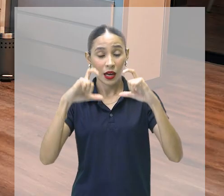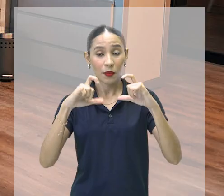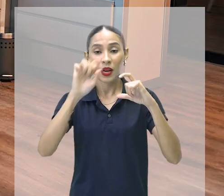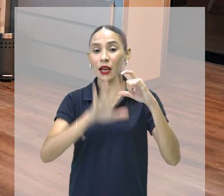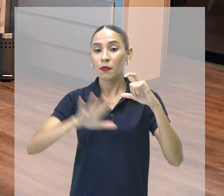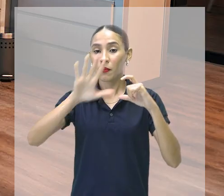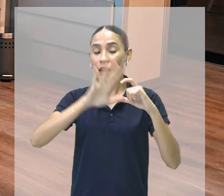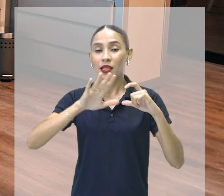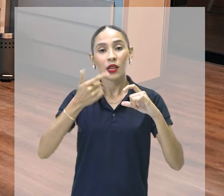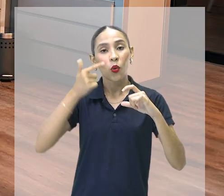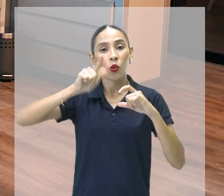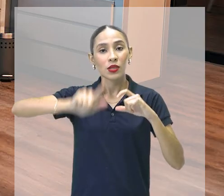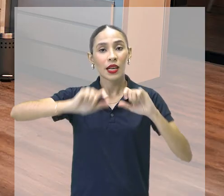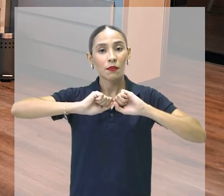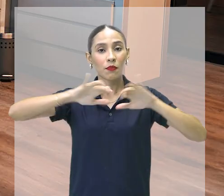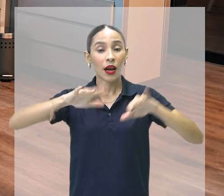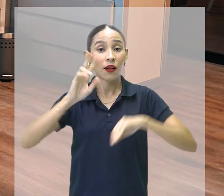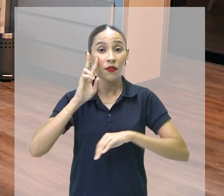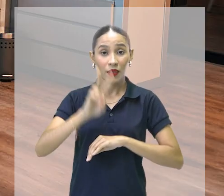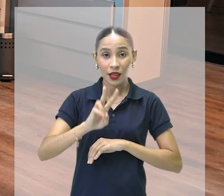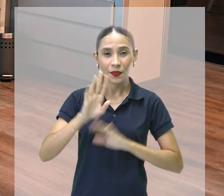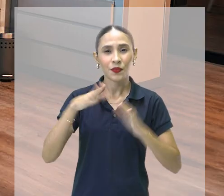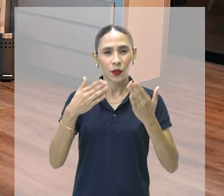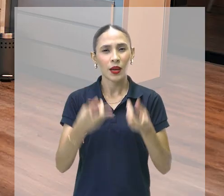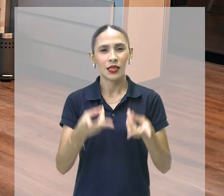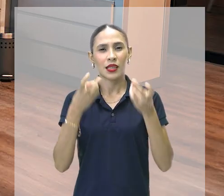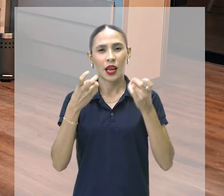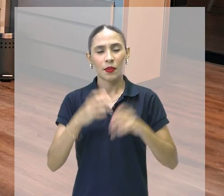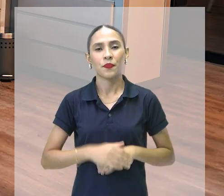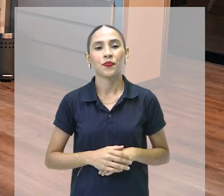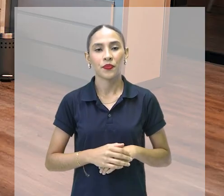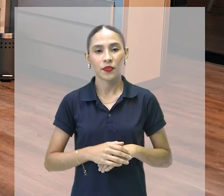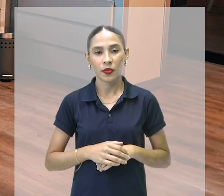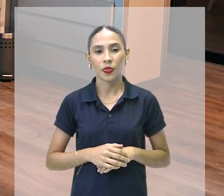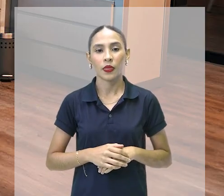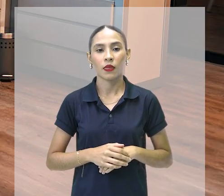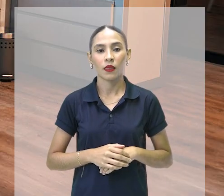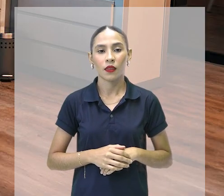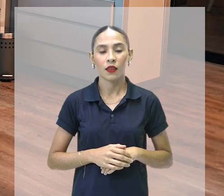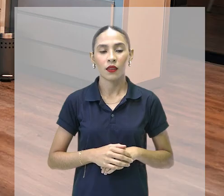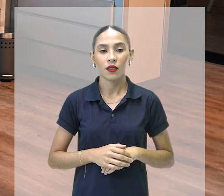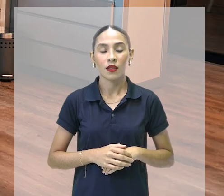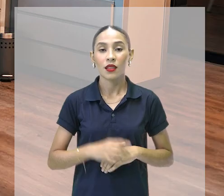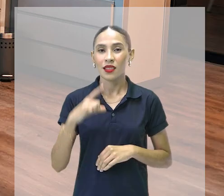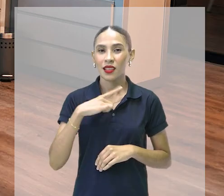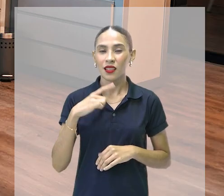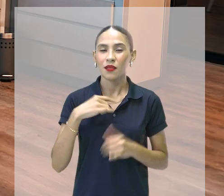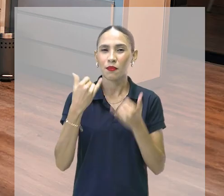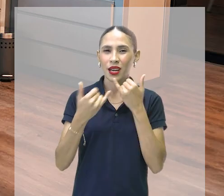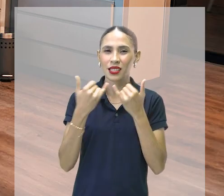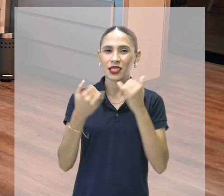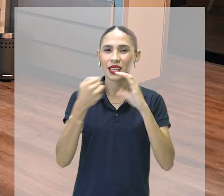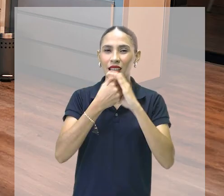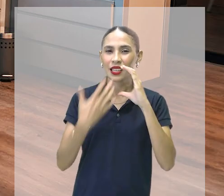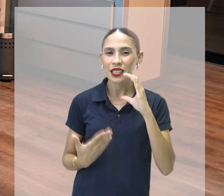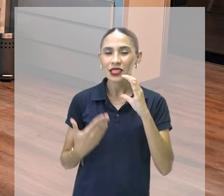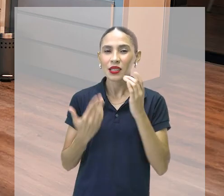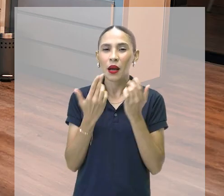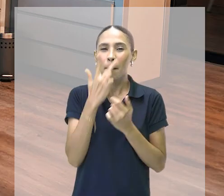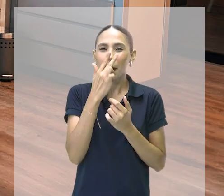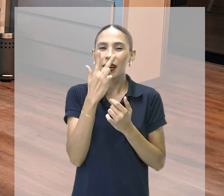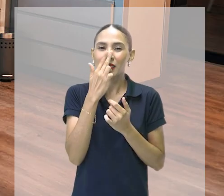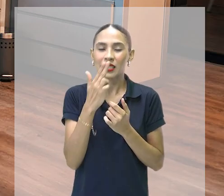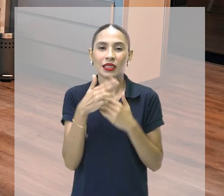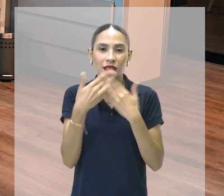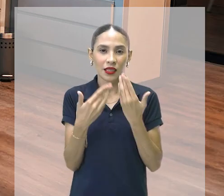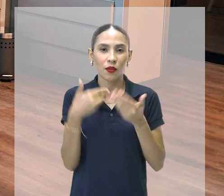é projetada. Então, viram só, pessoal, como tem coisas parecidas, né, coisas em comum